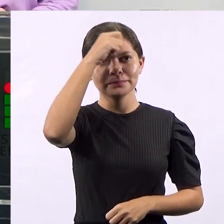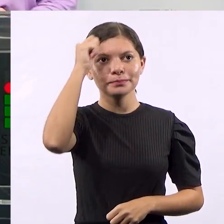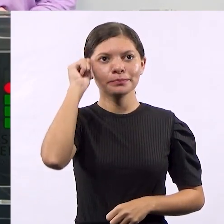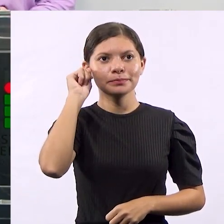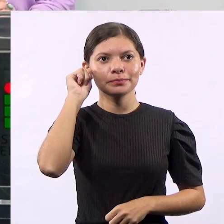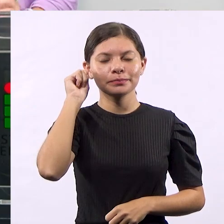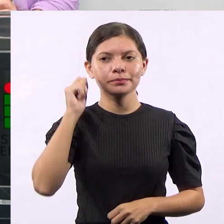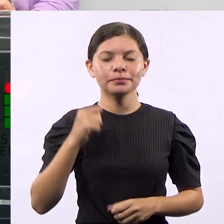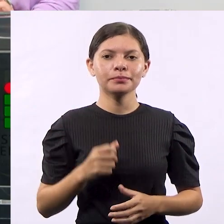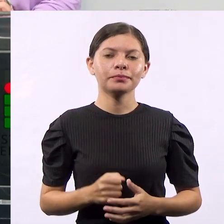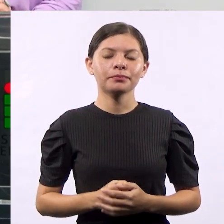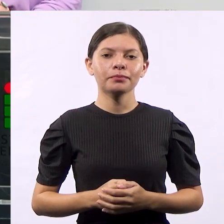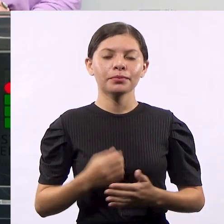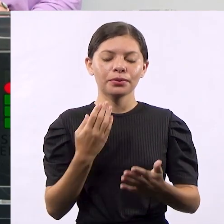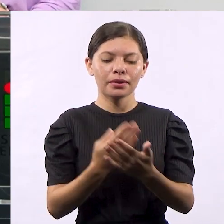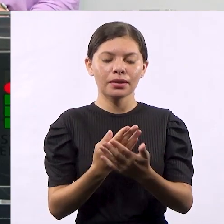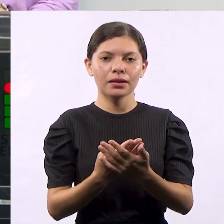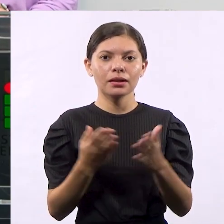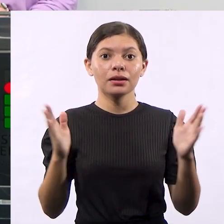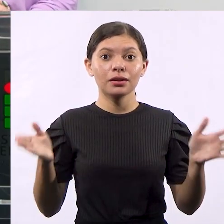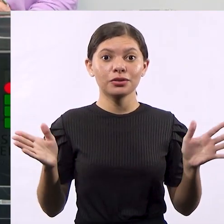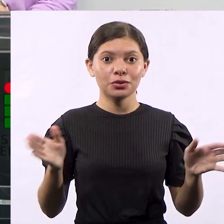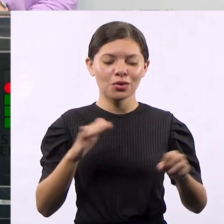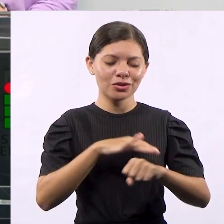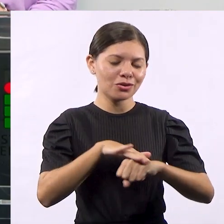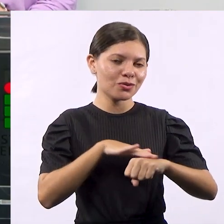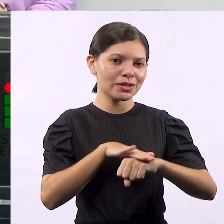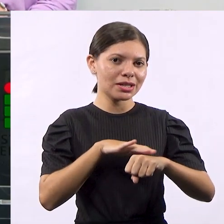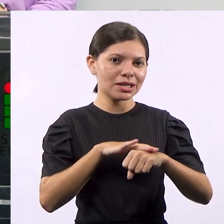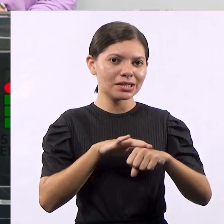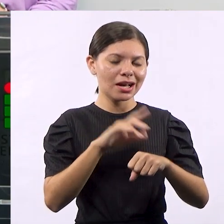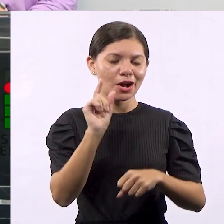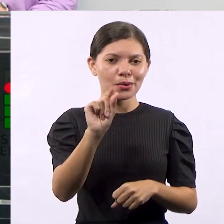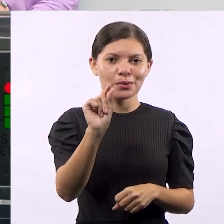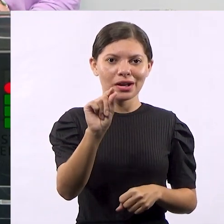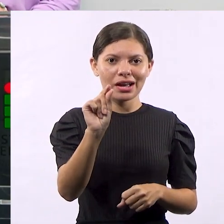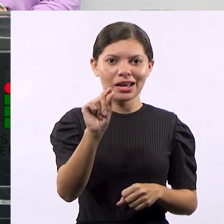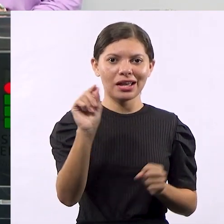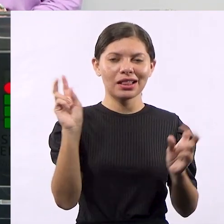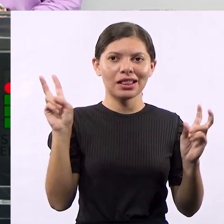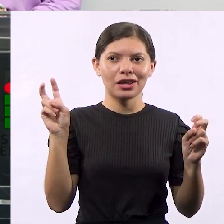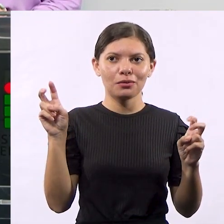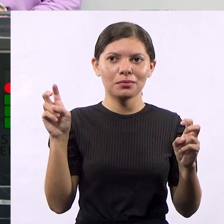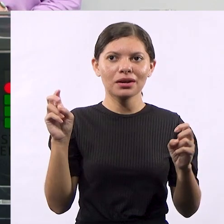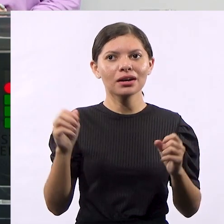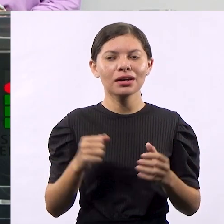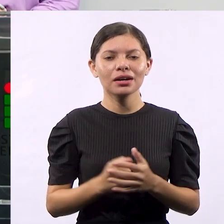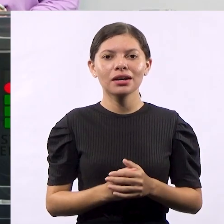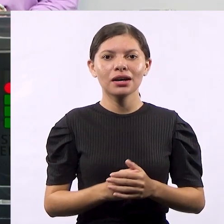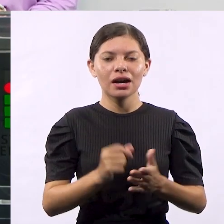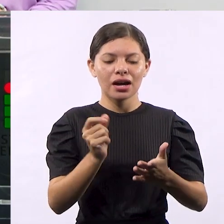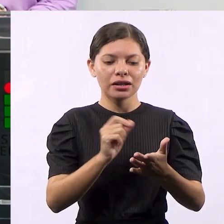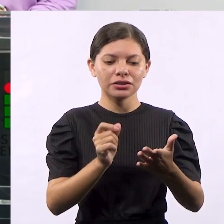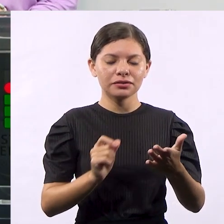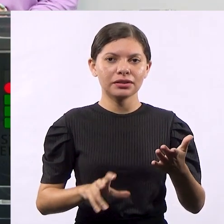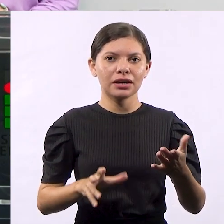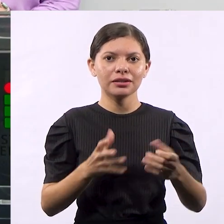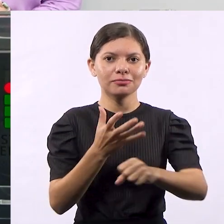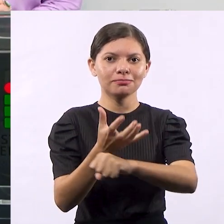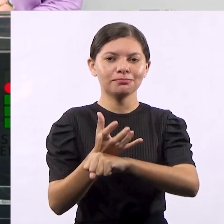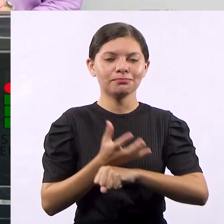é este. Na aula de hoje, nós vamos conversar sobre a atividade interdisciplinar